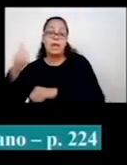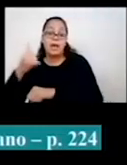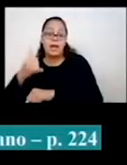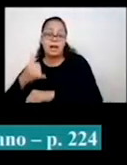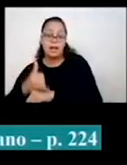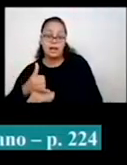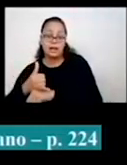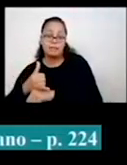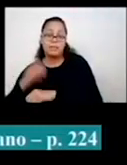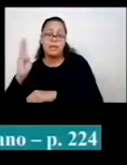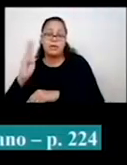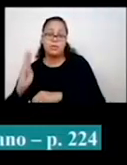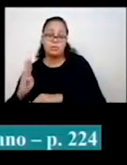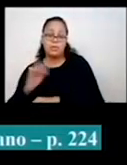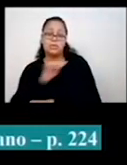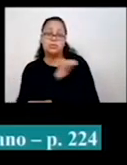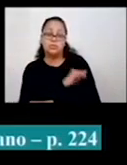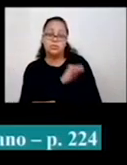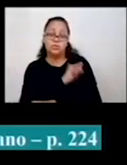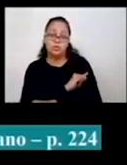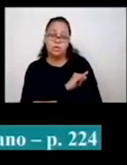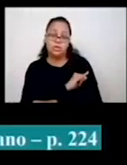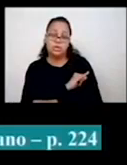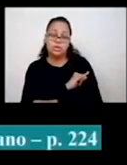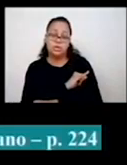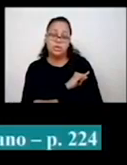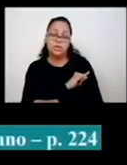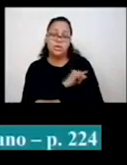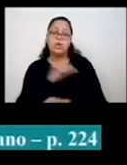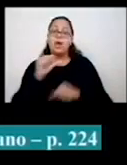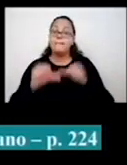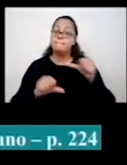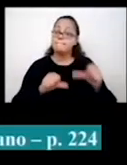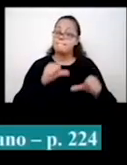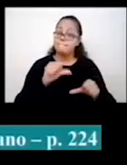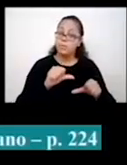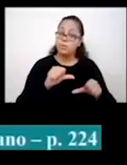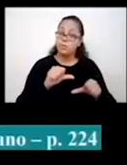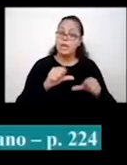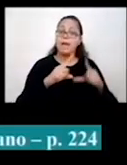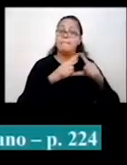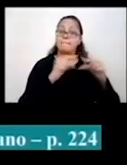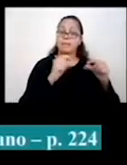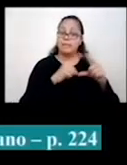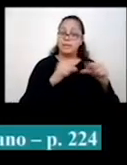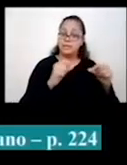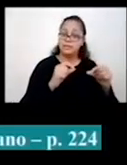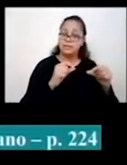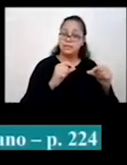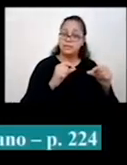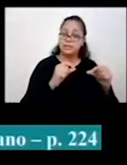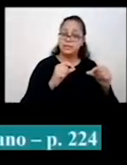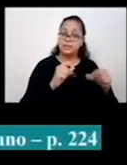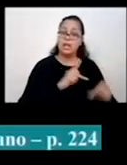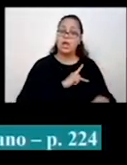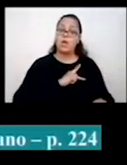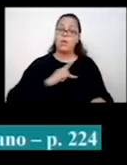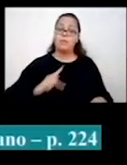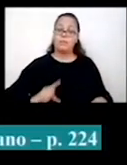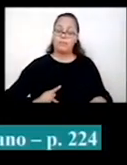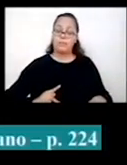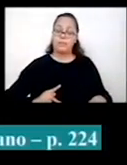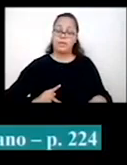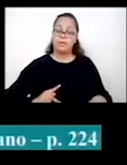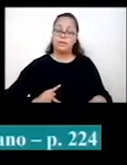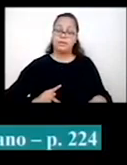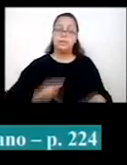Mas foi só o presidente Juscelino Kubitschek, em 1956, que levou essa ideia adiante aí, e então planejou, né,